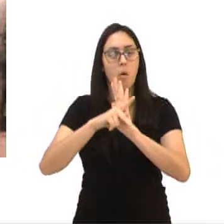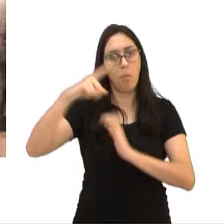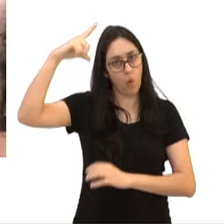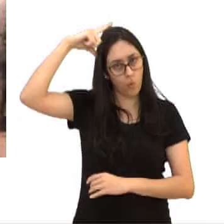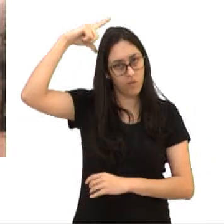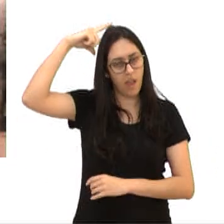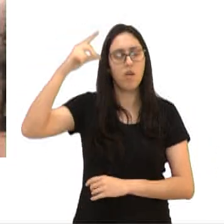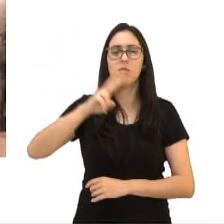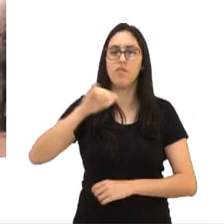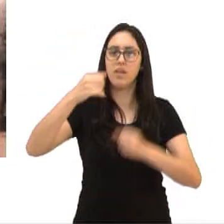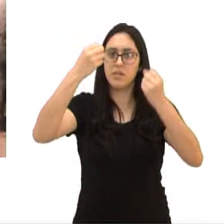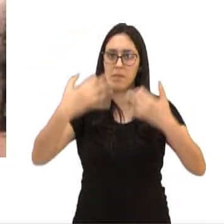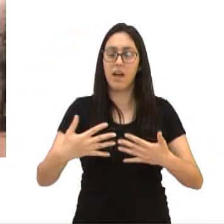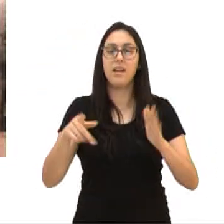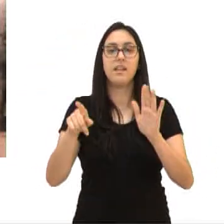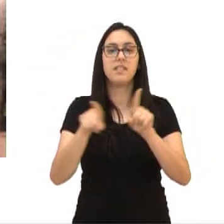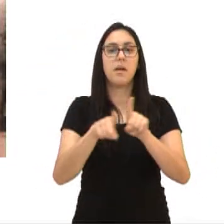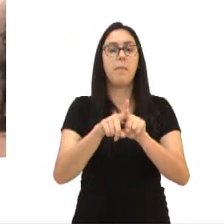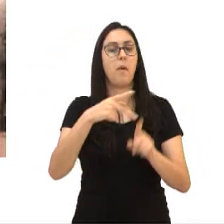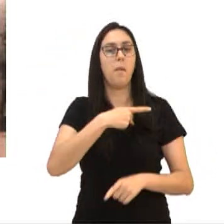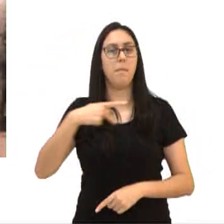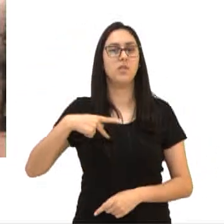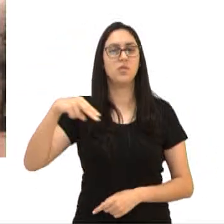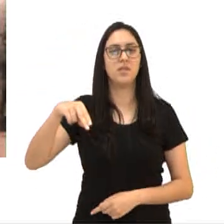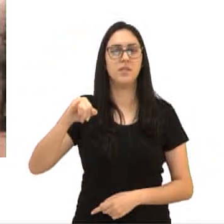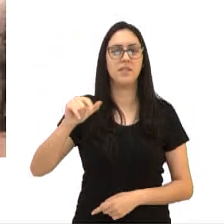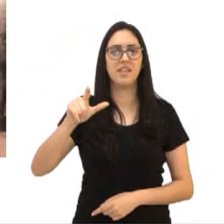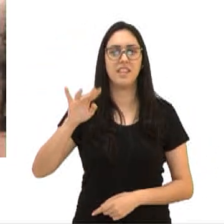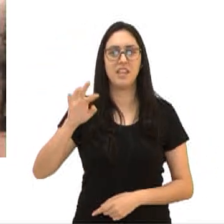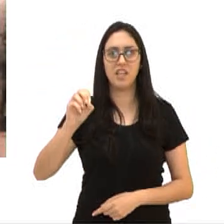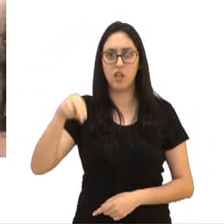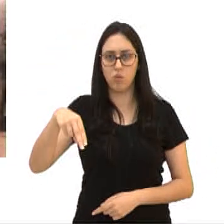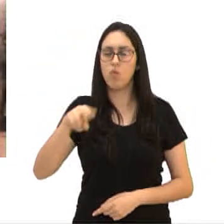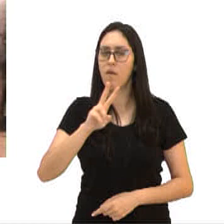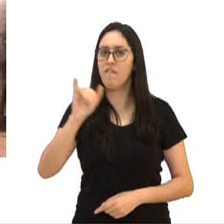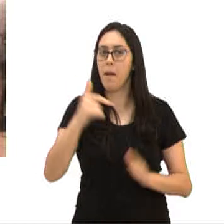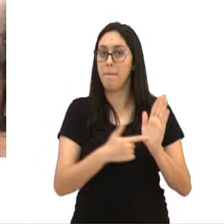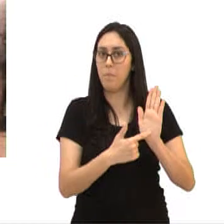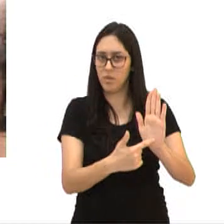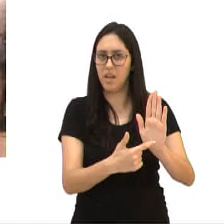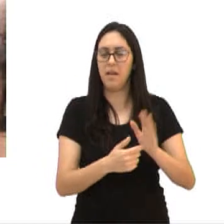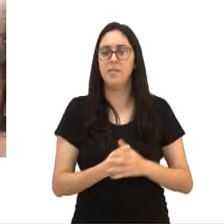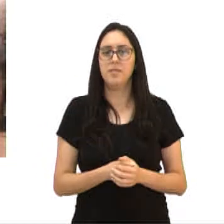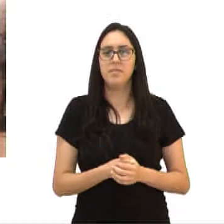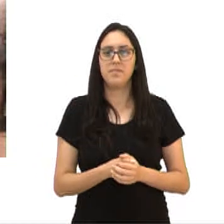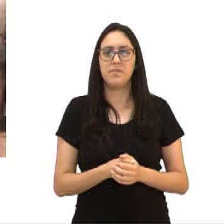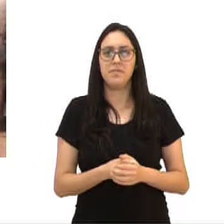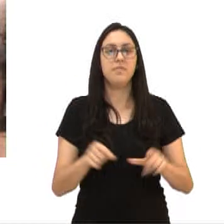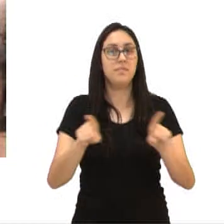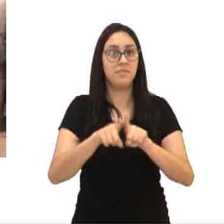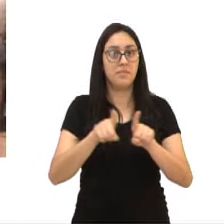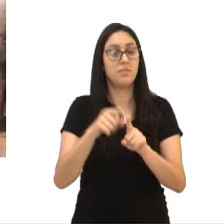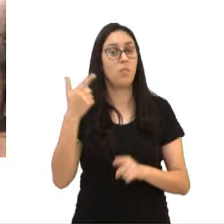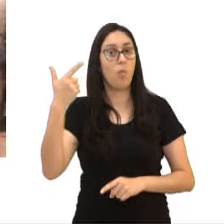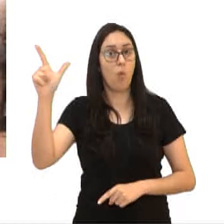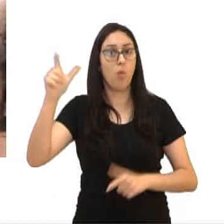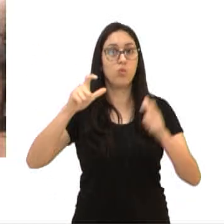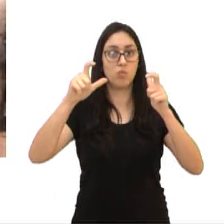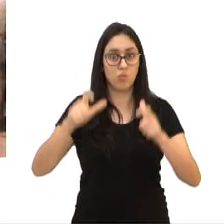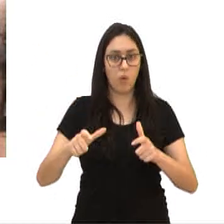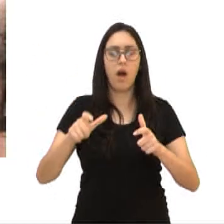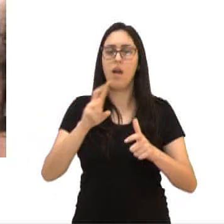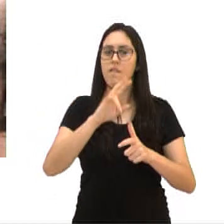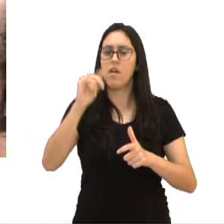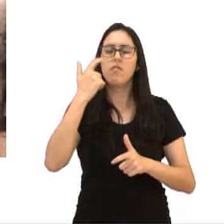nos guiar é o pastor Newton Giese. E então, iremos para o templo Hare Krishna, que